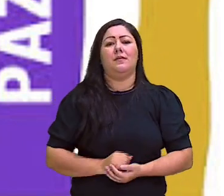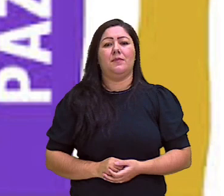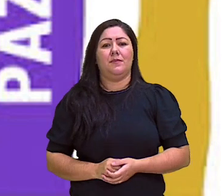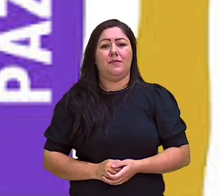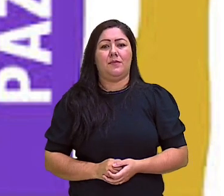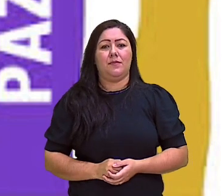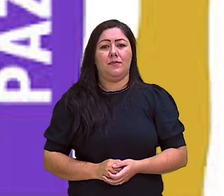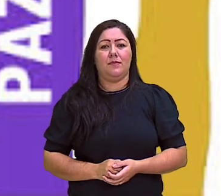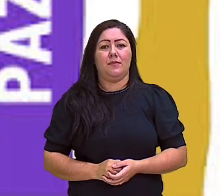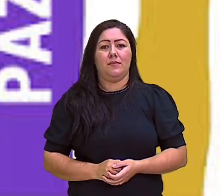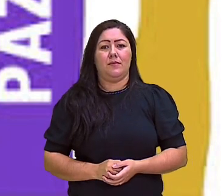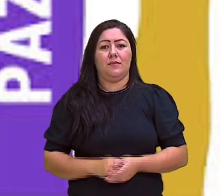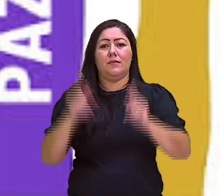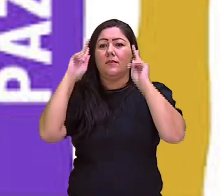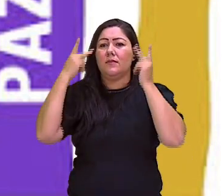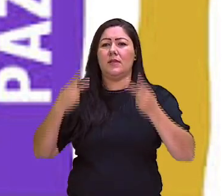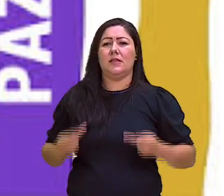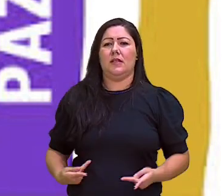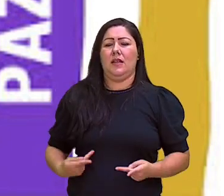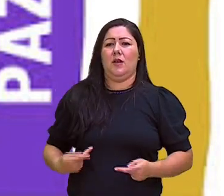O ser humano, ele não pode ser